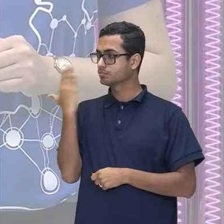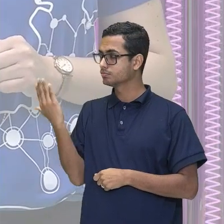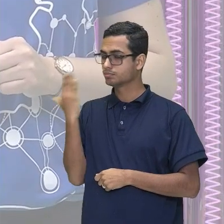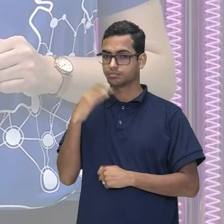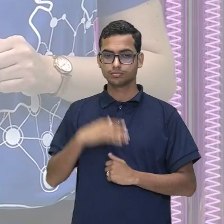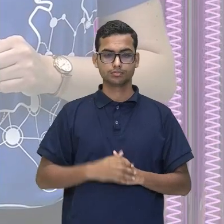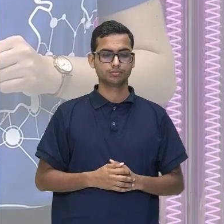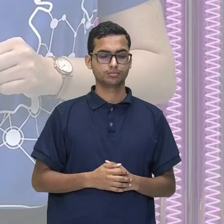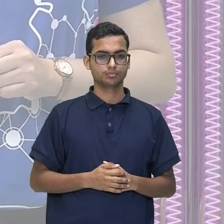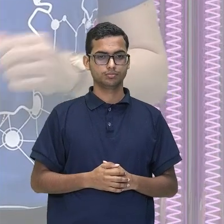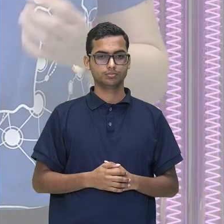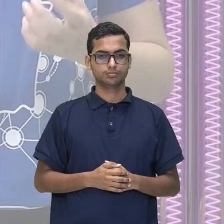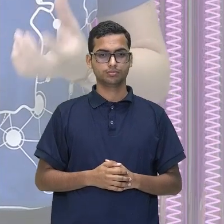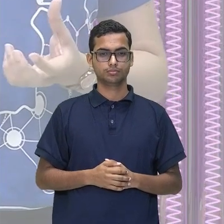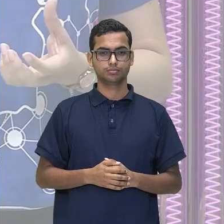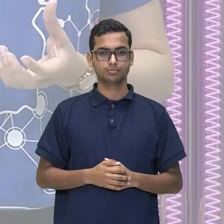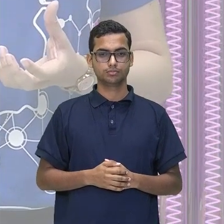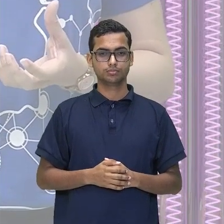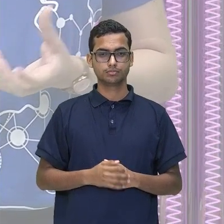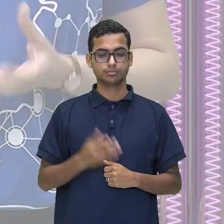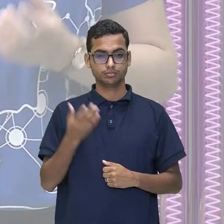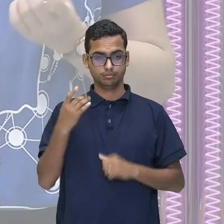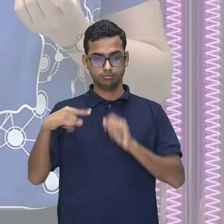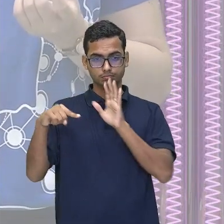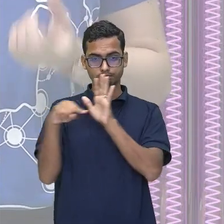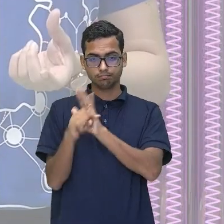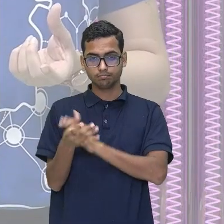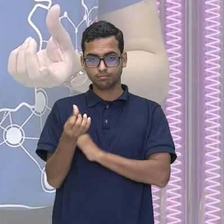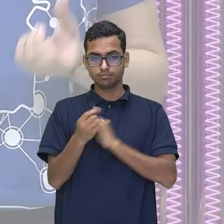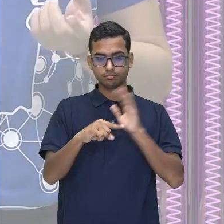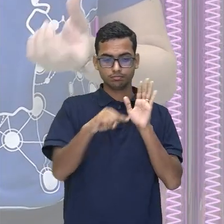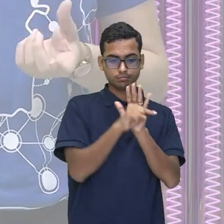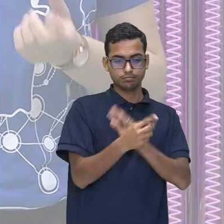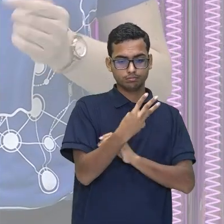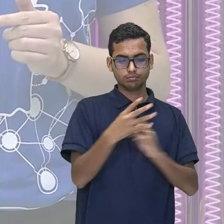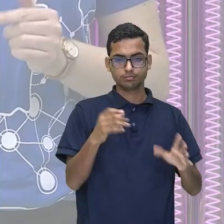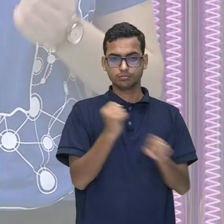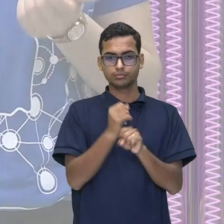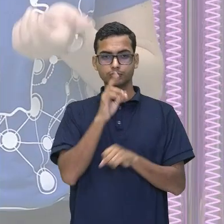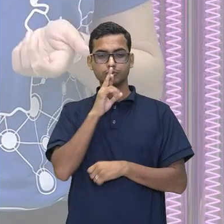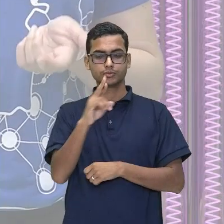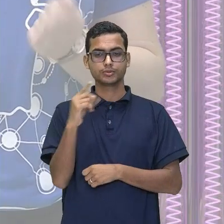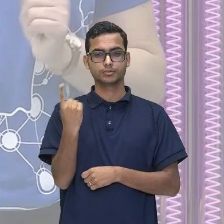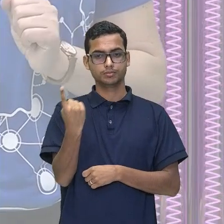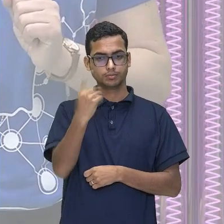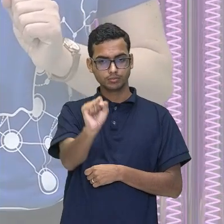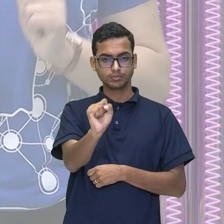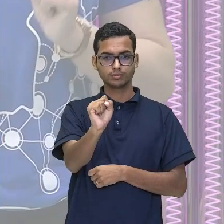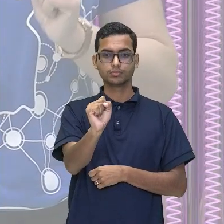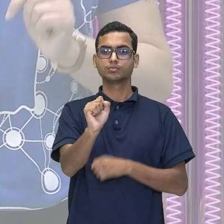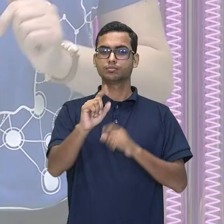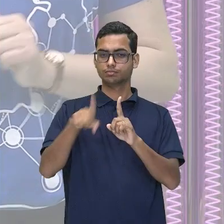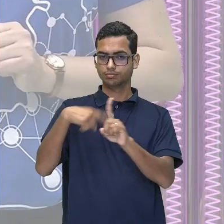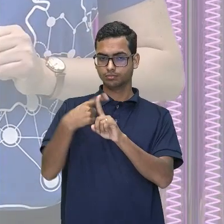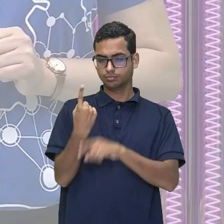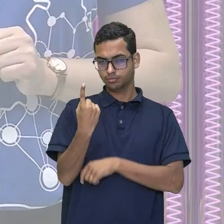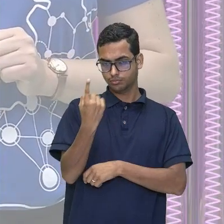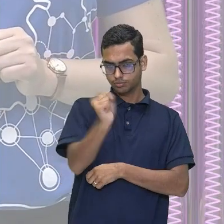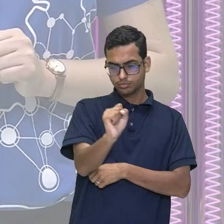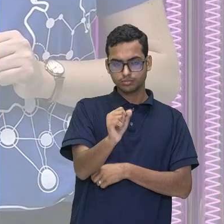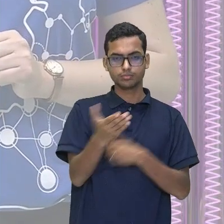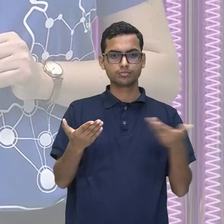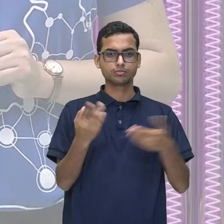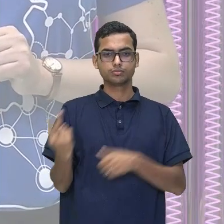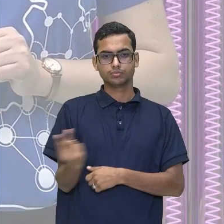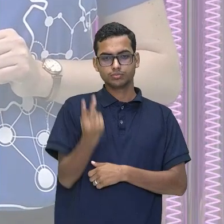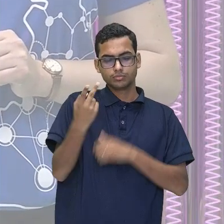3. Vamos ver quanto vai dar? Menos vezes menos vai dar mais. 6 vezes 3, 18. Agora, o valor